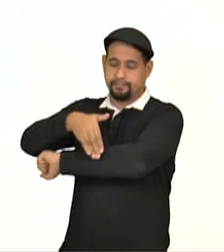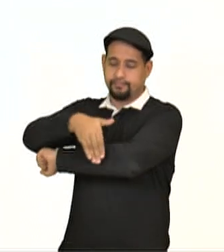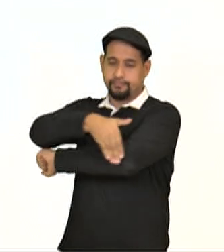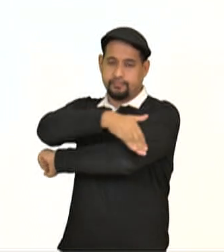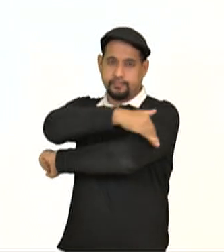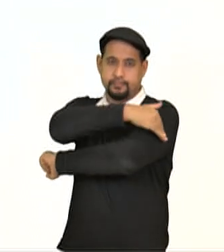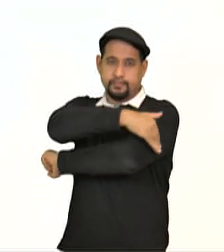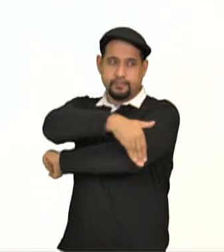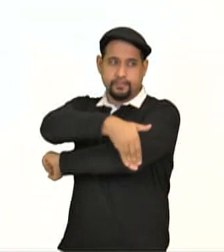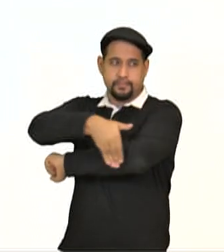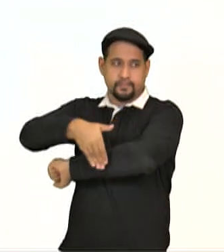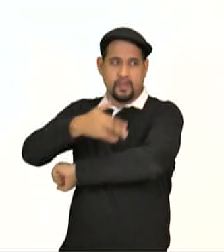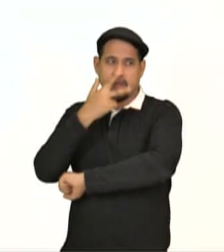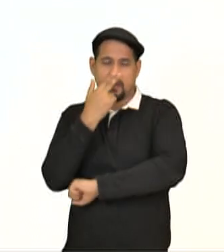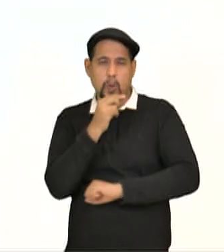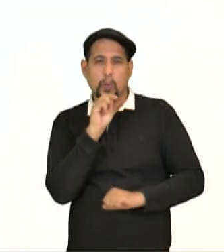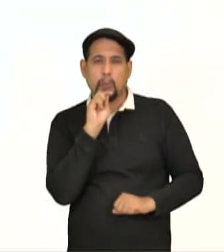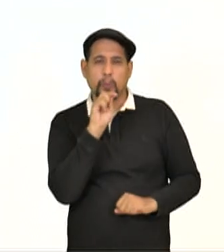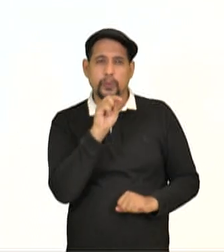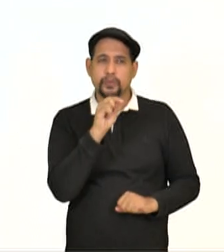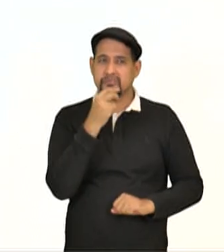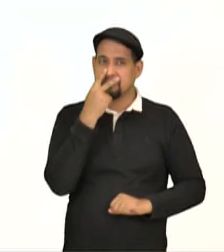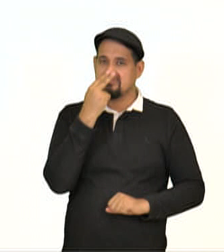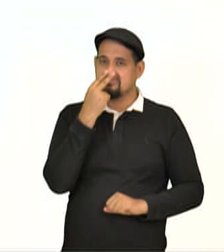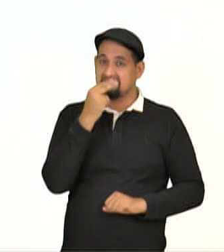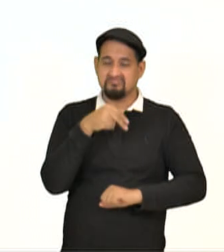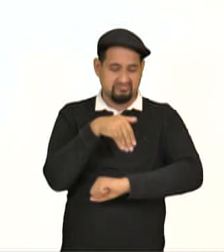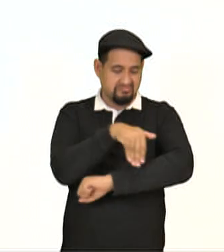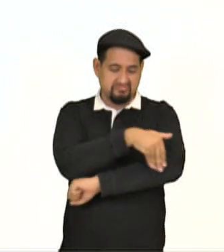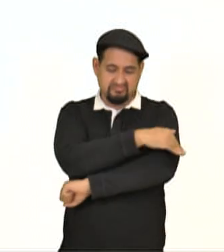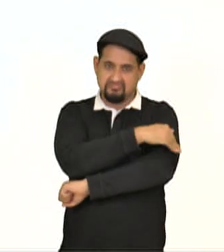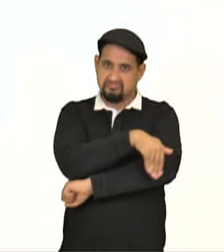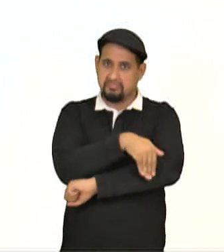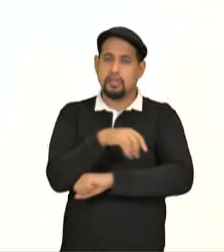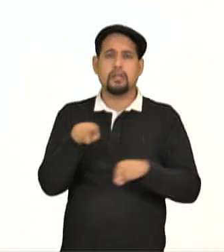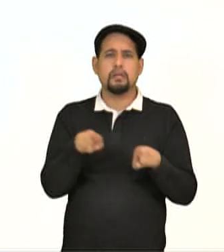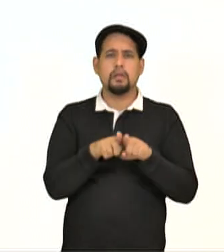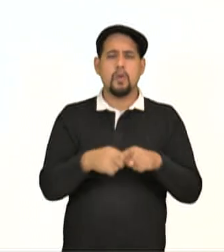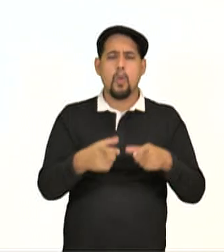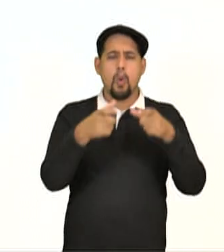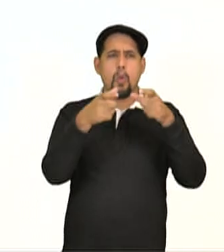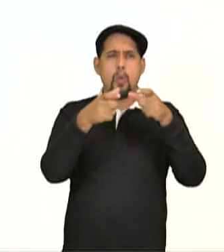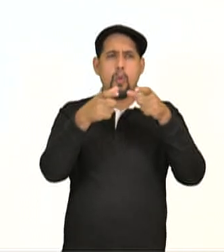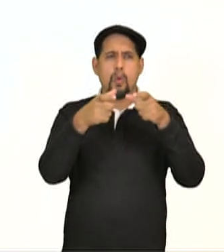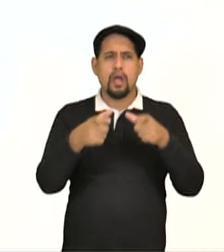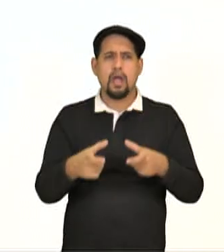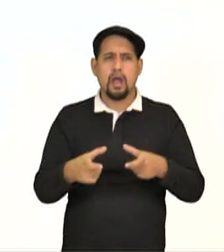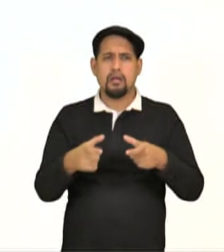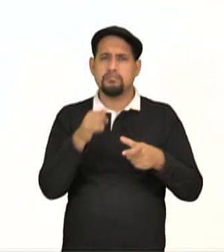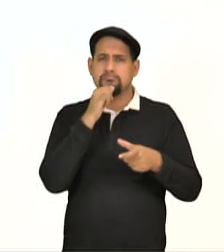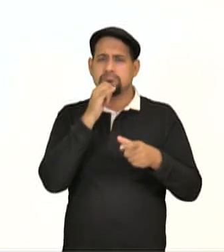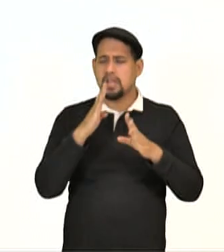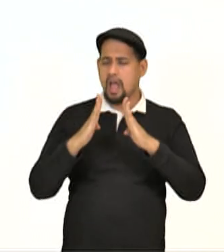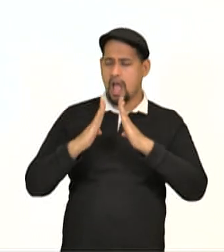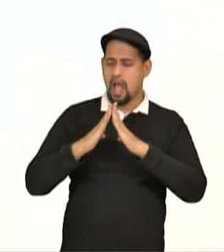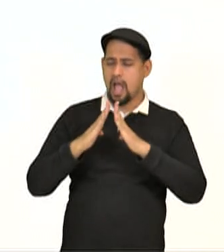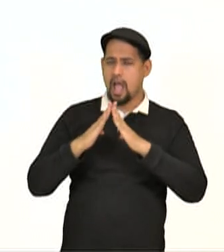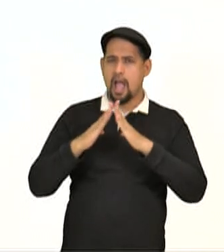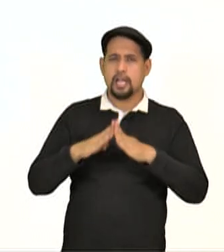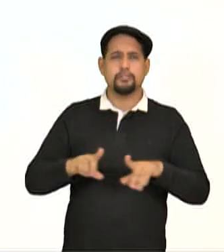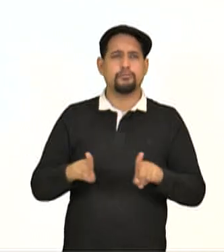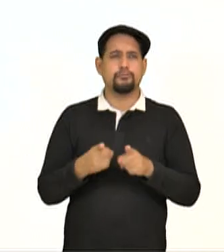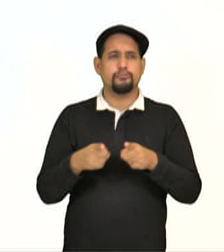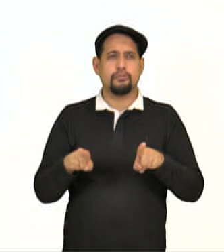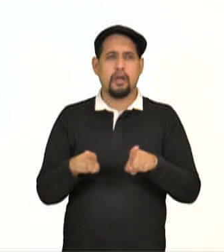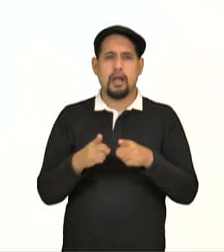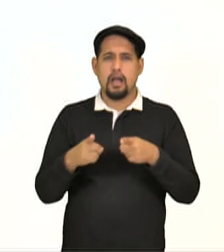uma ideia de ponto, ó. Se eu pegar aqui uma esquina, dá ideia de ponto. Se eu pegar assim a localização aqui, ó, essa casa do churrasco aqui, ó, se eu